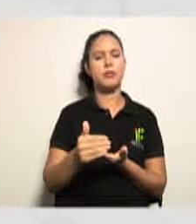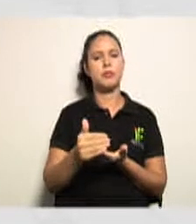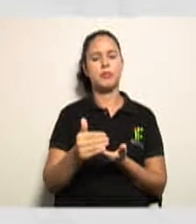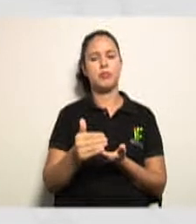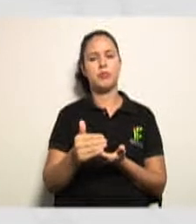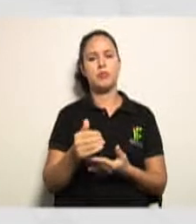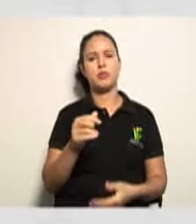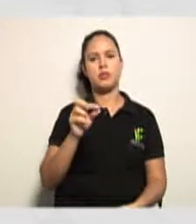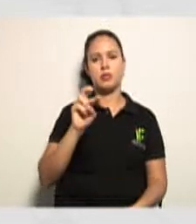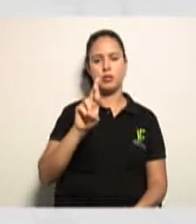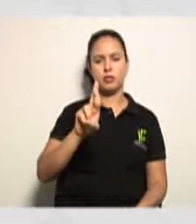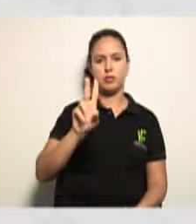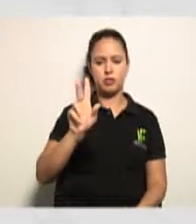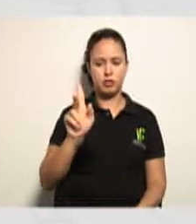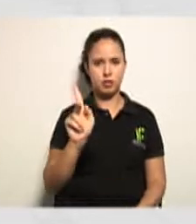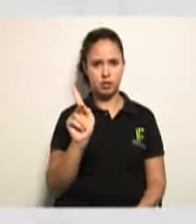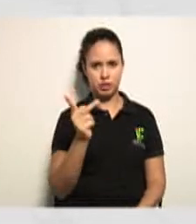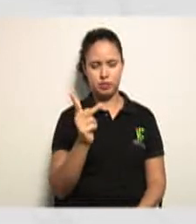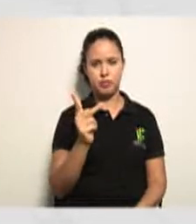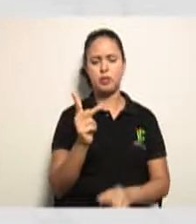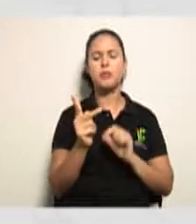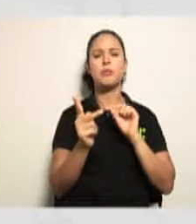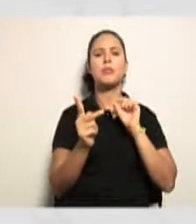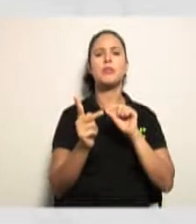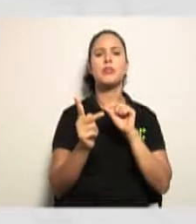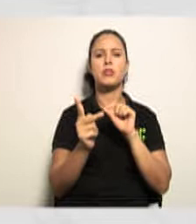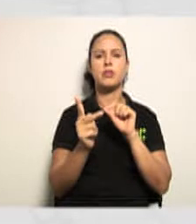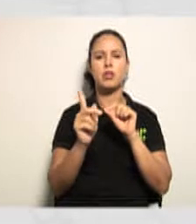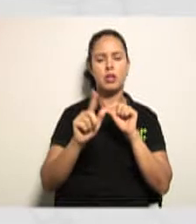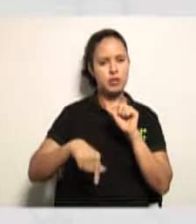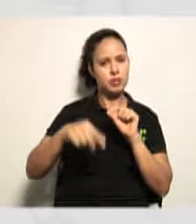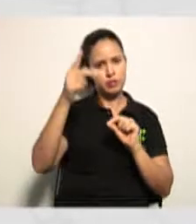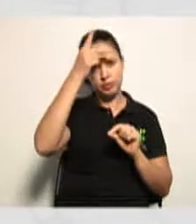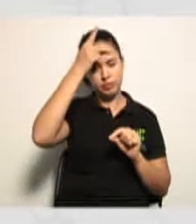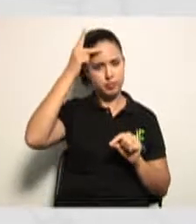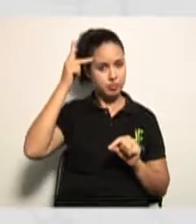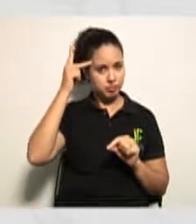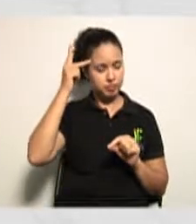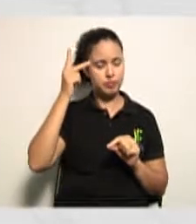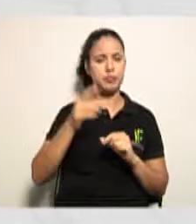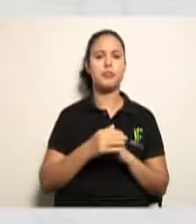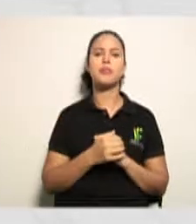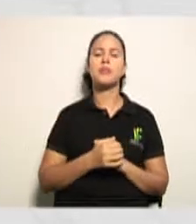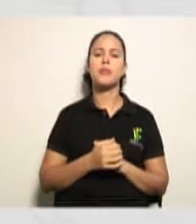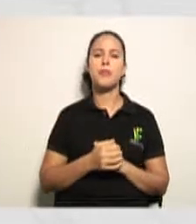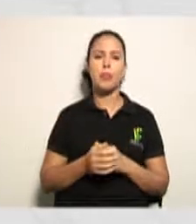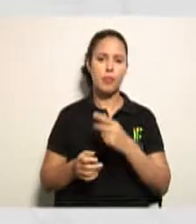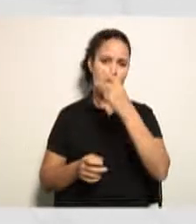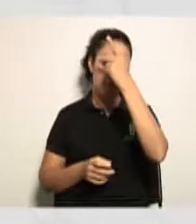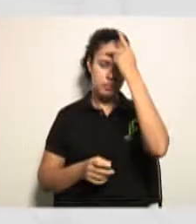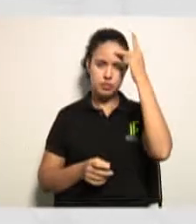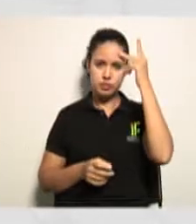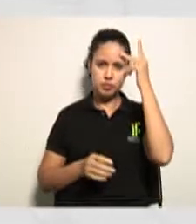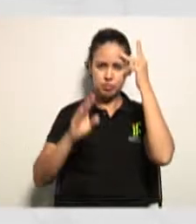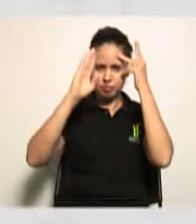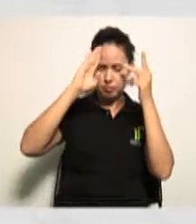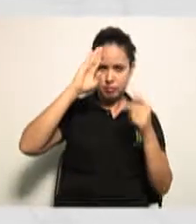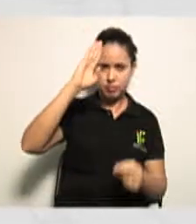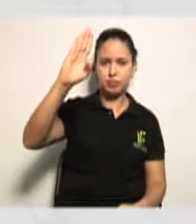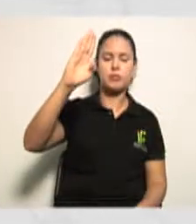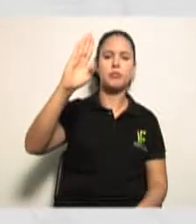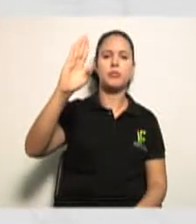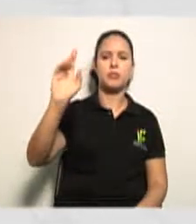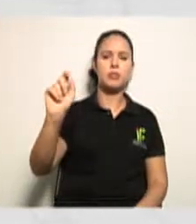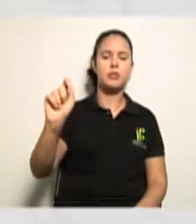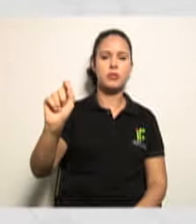que são as pessoas. Recursos humanos as pessoas são os principais elementos das empresas. Vamos pensar aí na